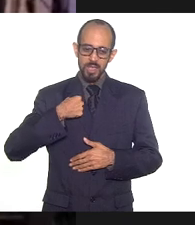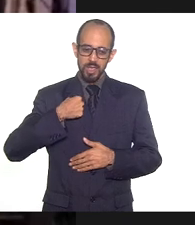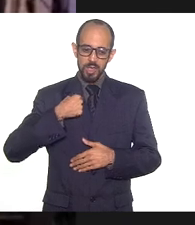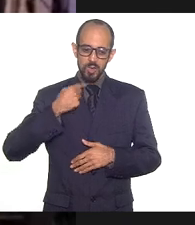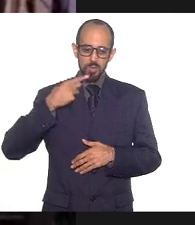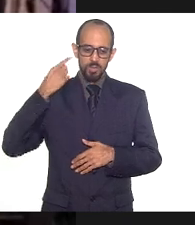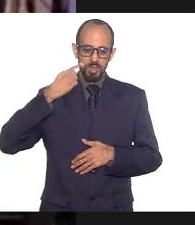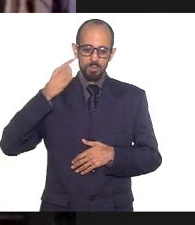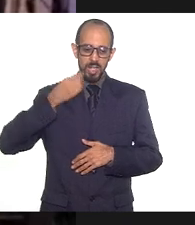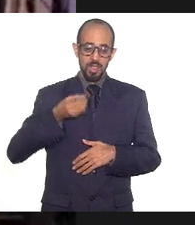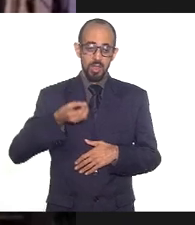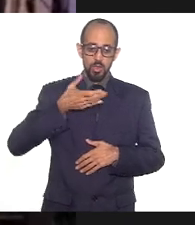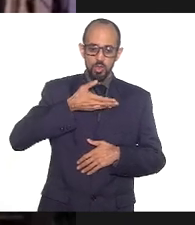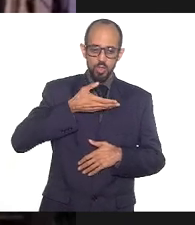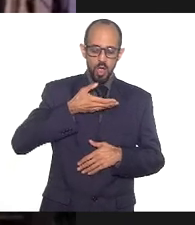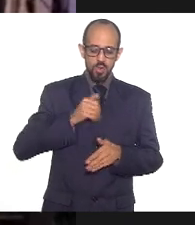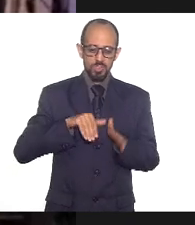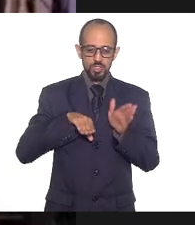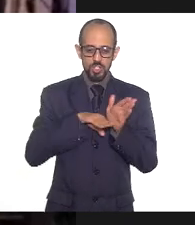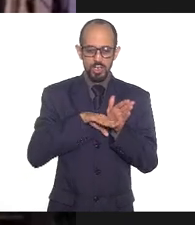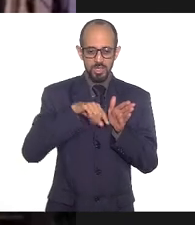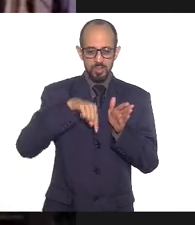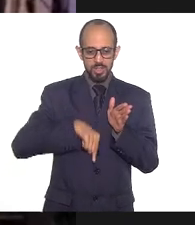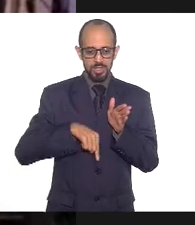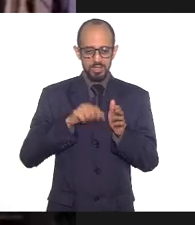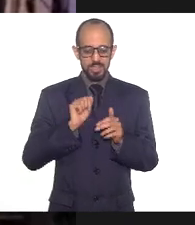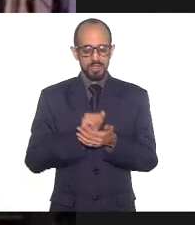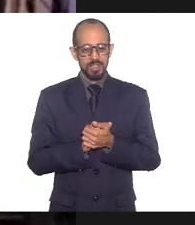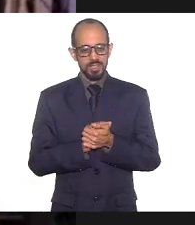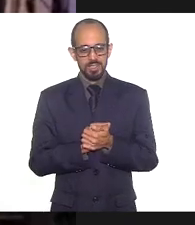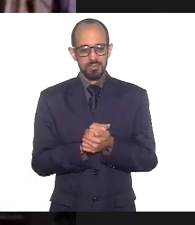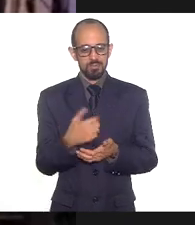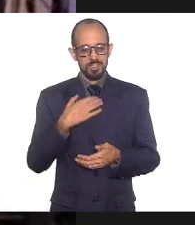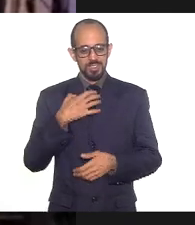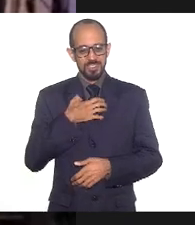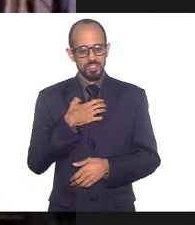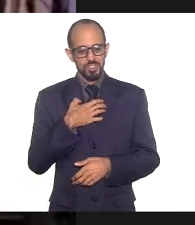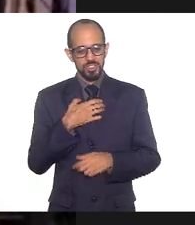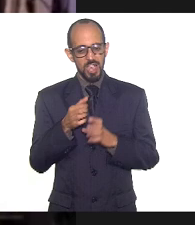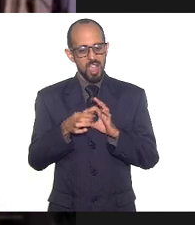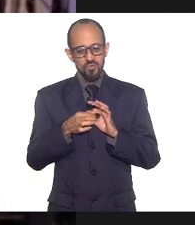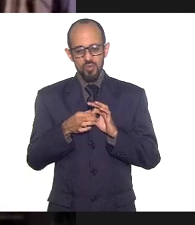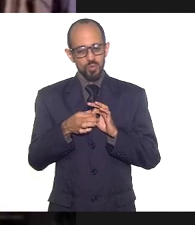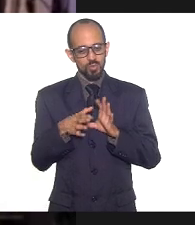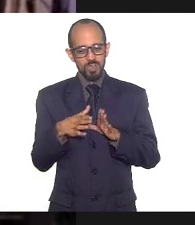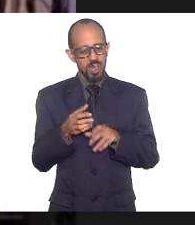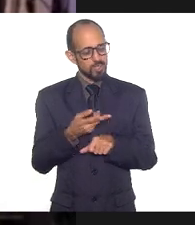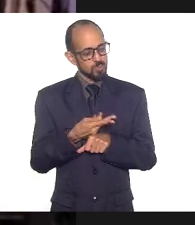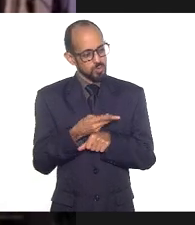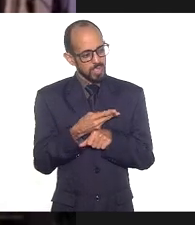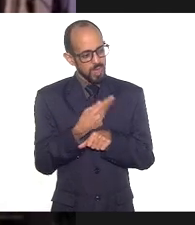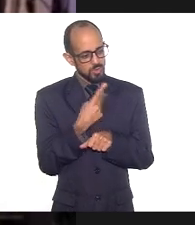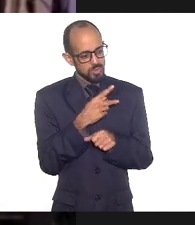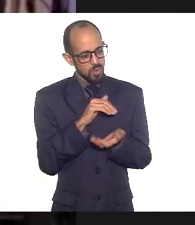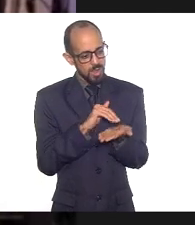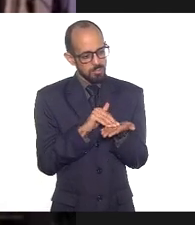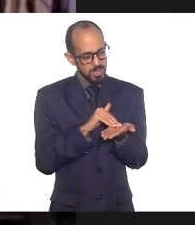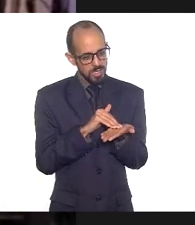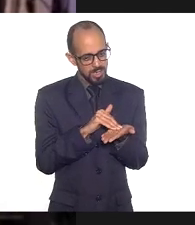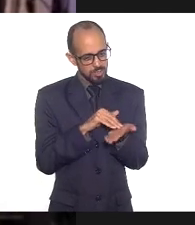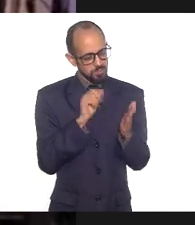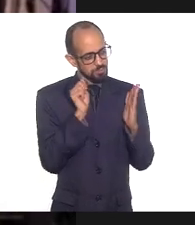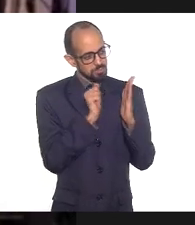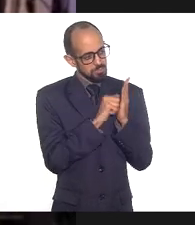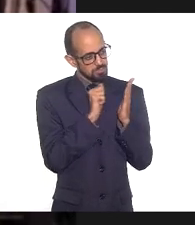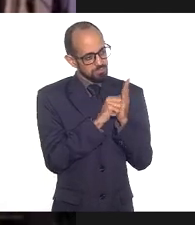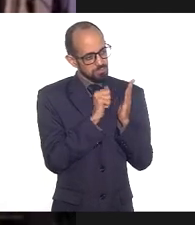deputada nova ele tem chegando naquela me senti à vontade de o seu gabinete muitas vezes